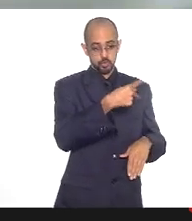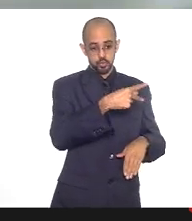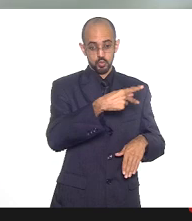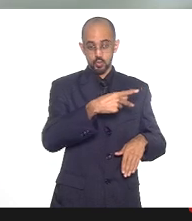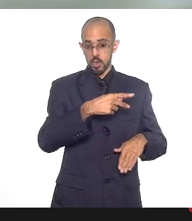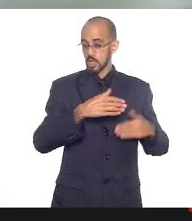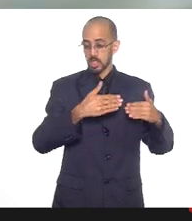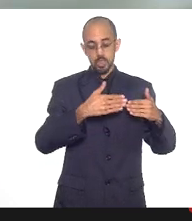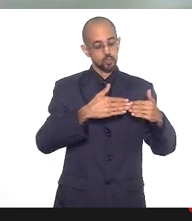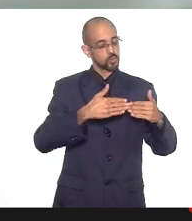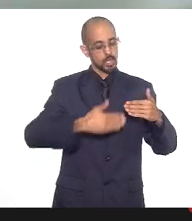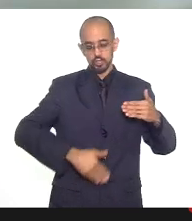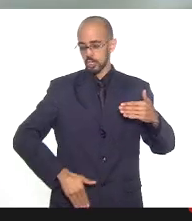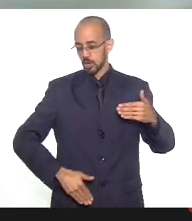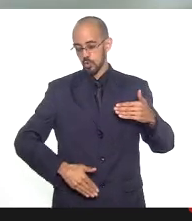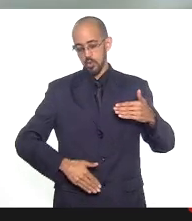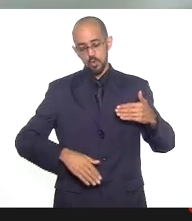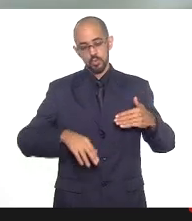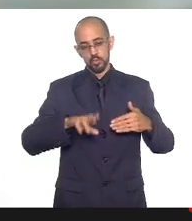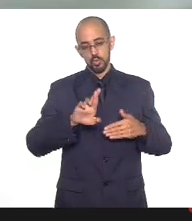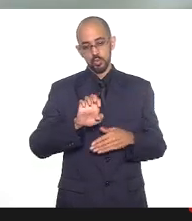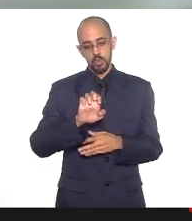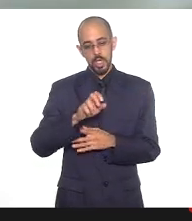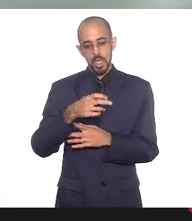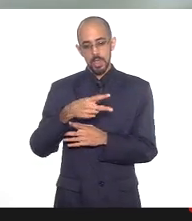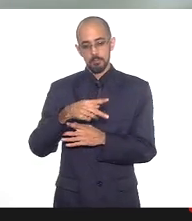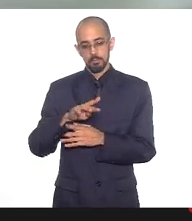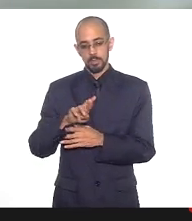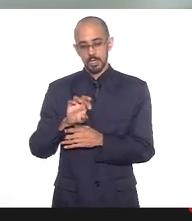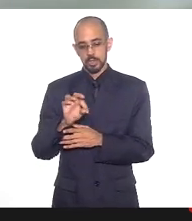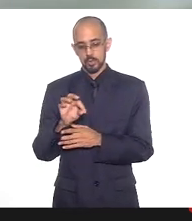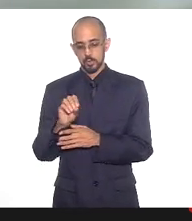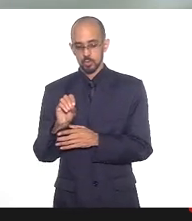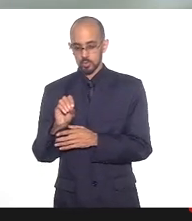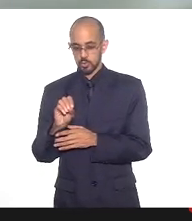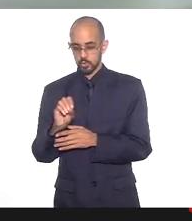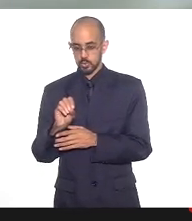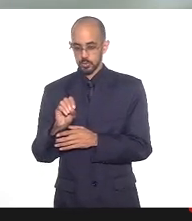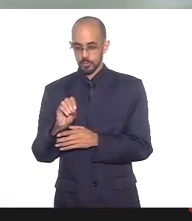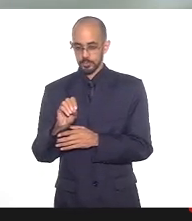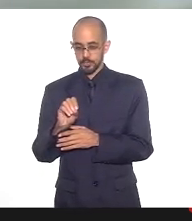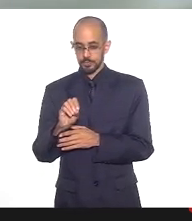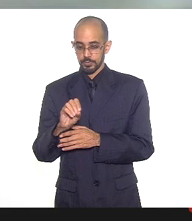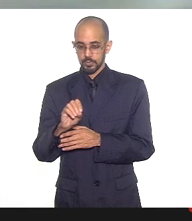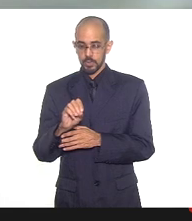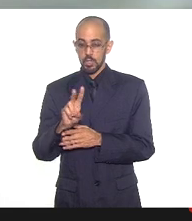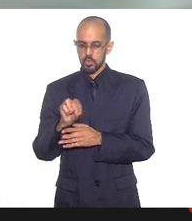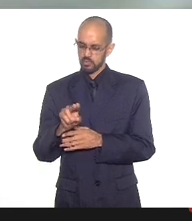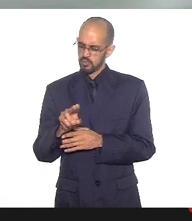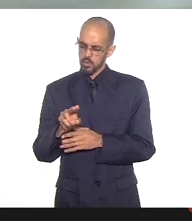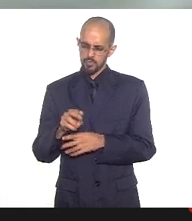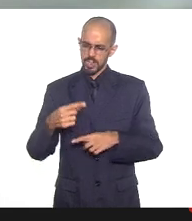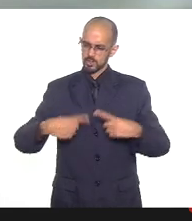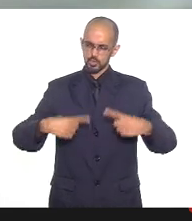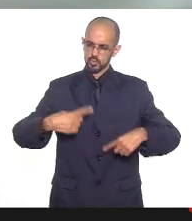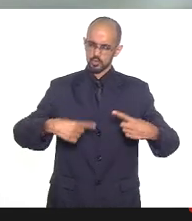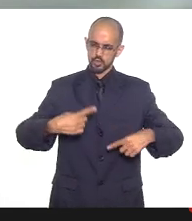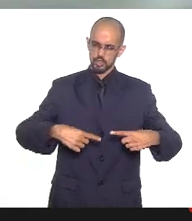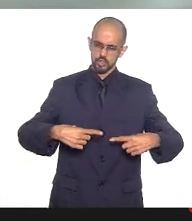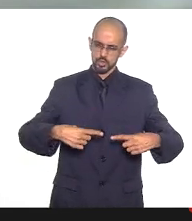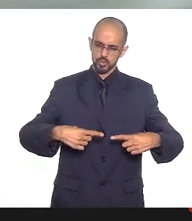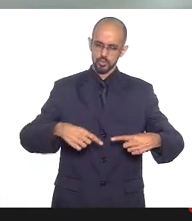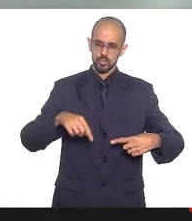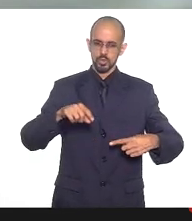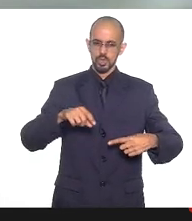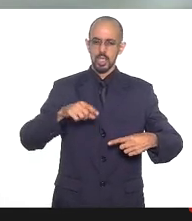de acordo com o Repetro Industrialização. Não vou fazer aqui a polêmica, esta